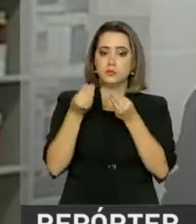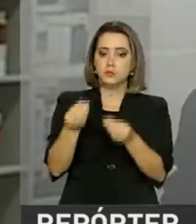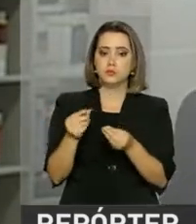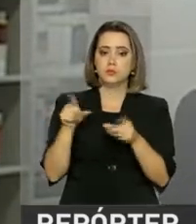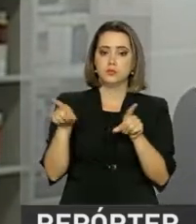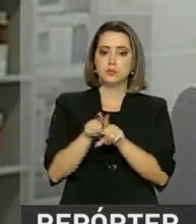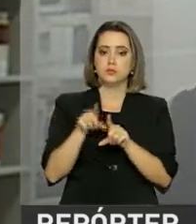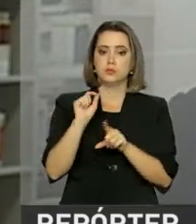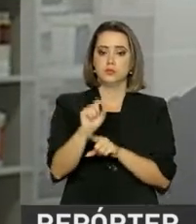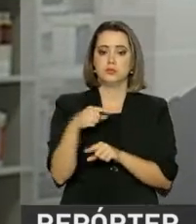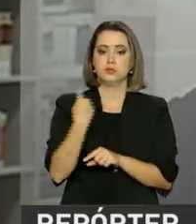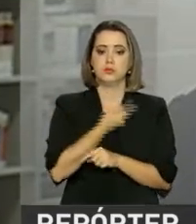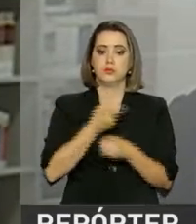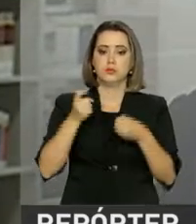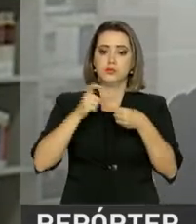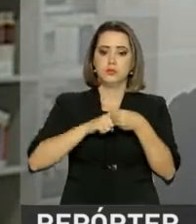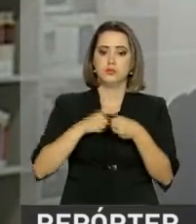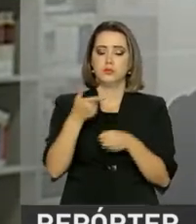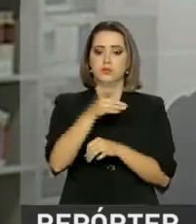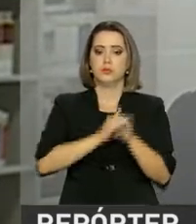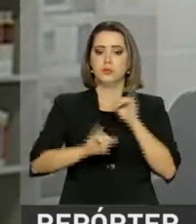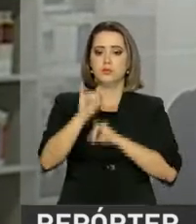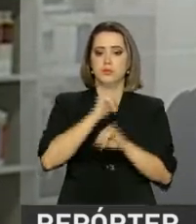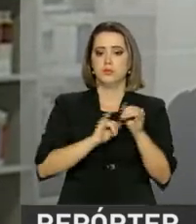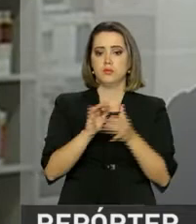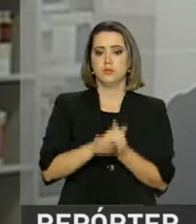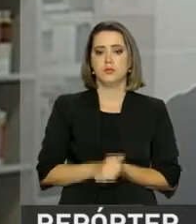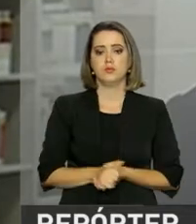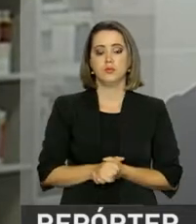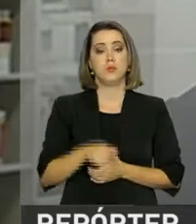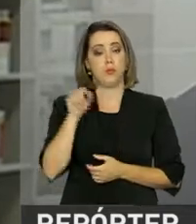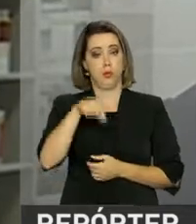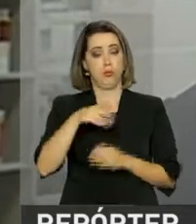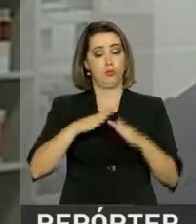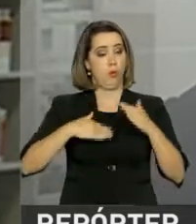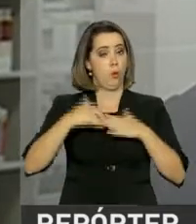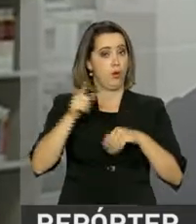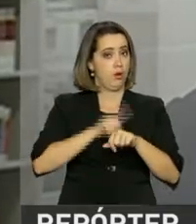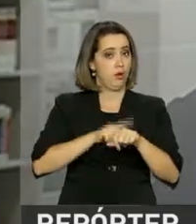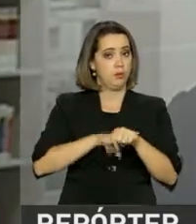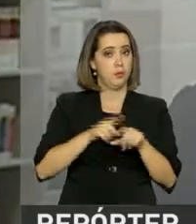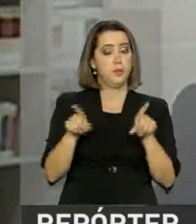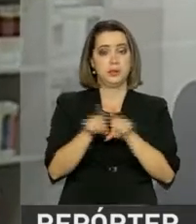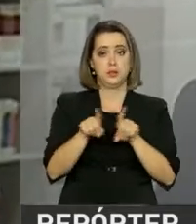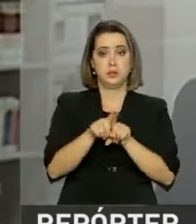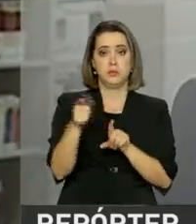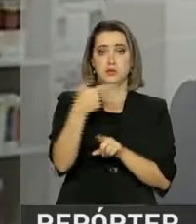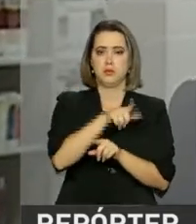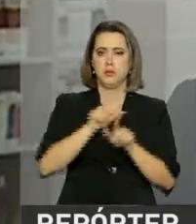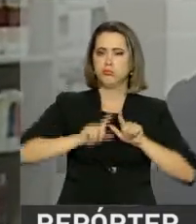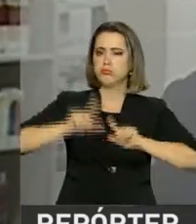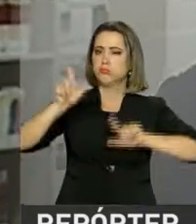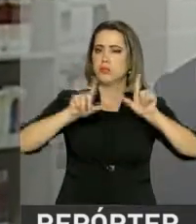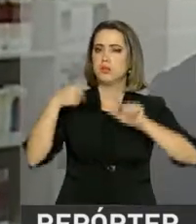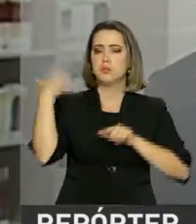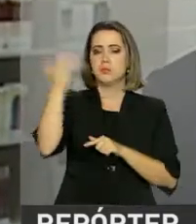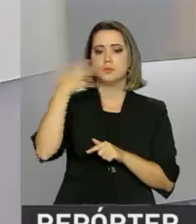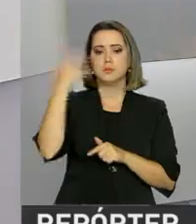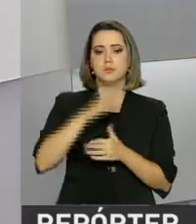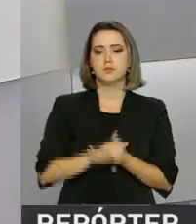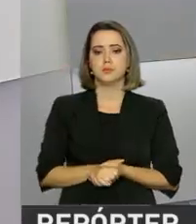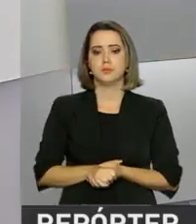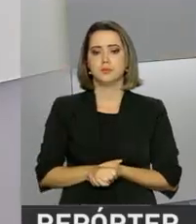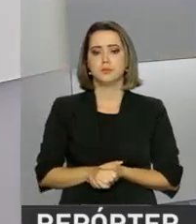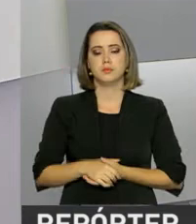dada e nós voltamos com outras informações a qualquer momento em nossa programação também te dando esta explicação jaime